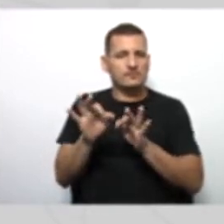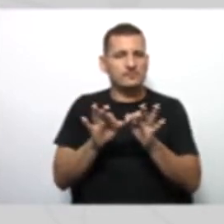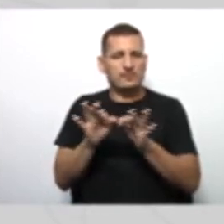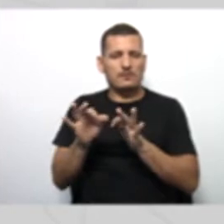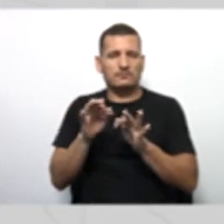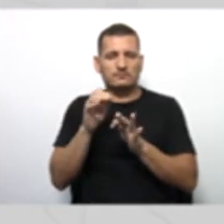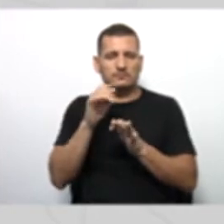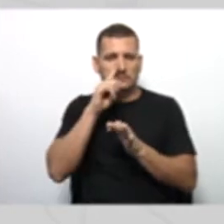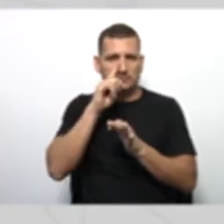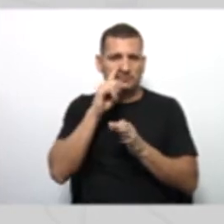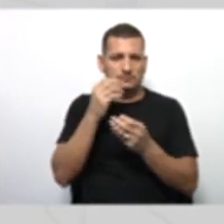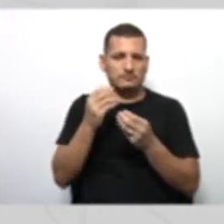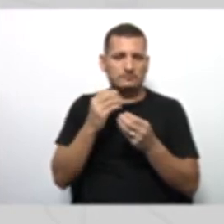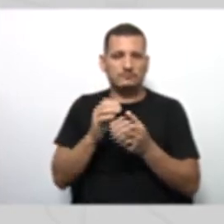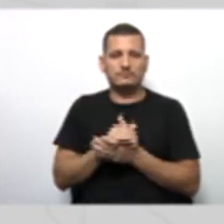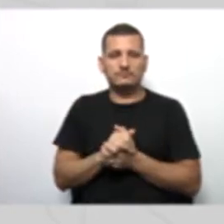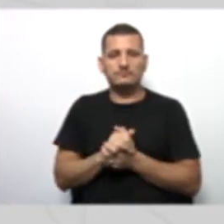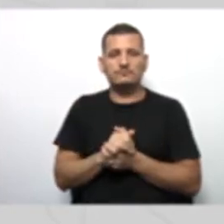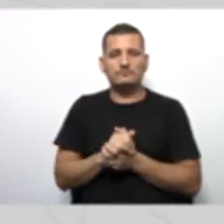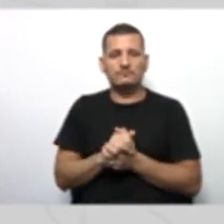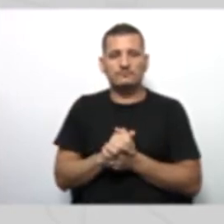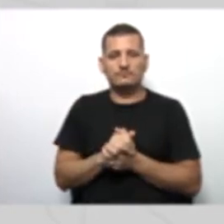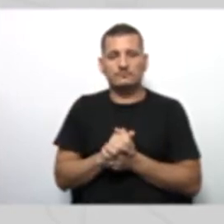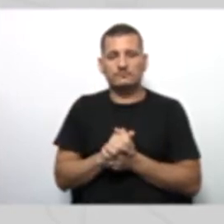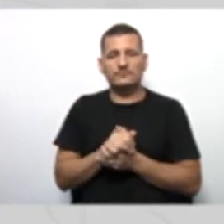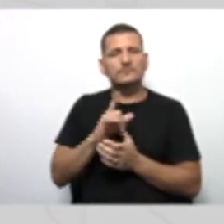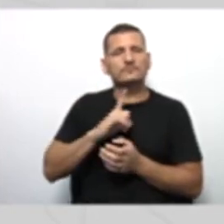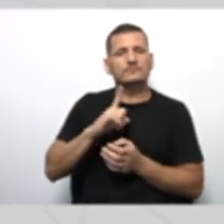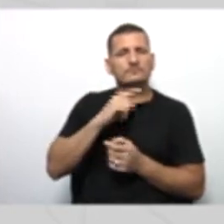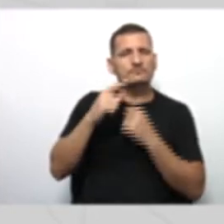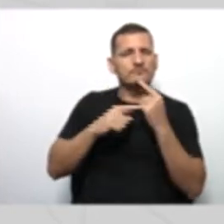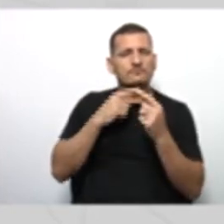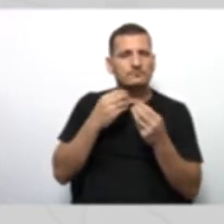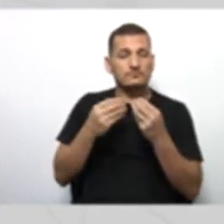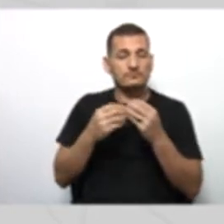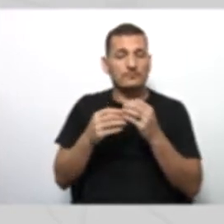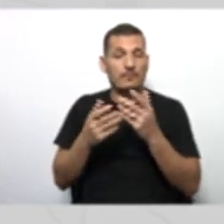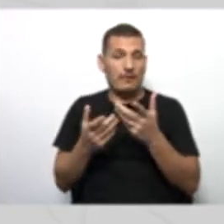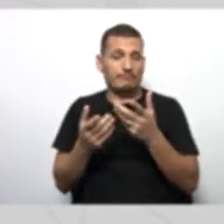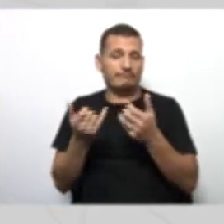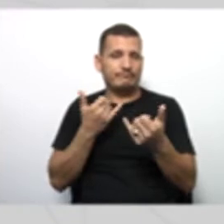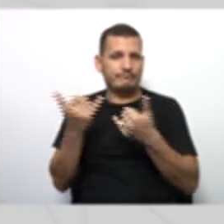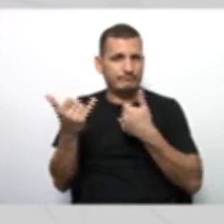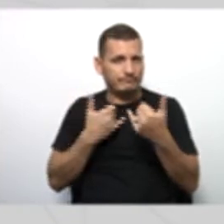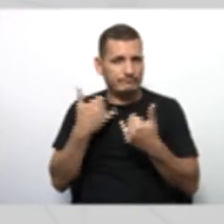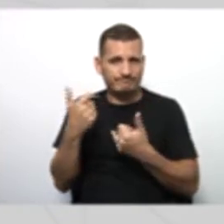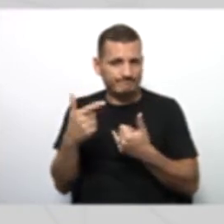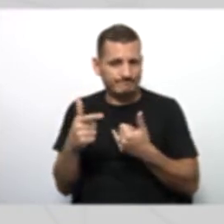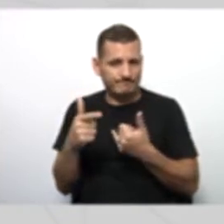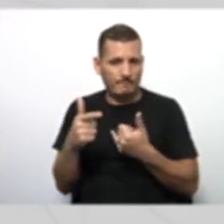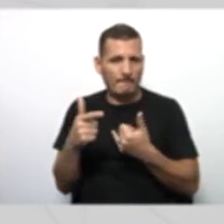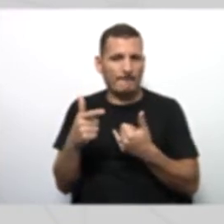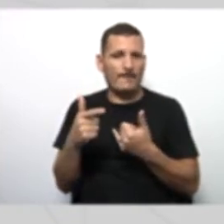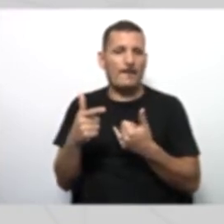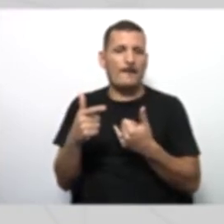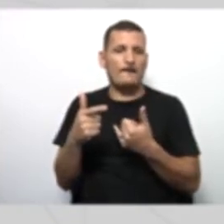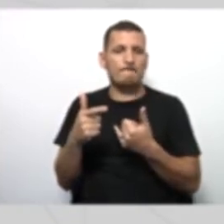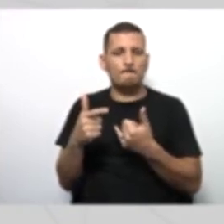tá? A gente tem incerteza quando, gente? Quando a gente está sem informação, a gente não tem